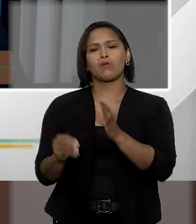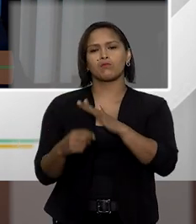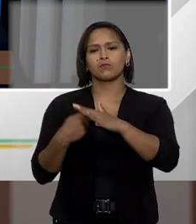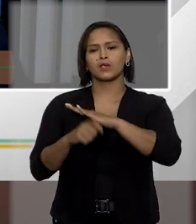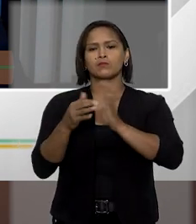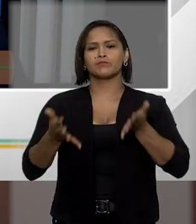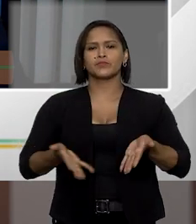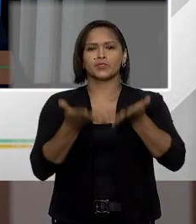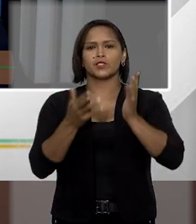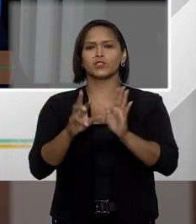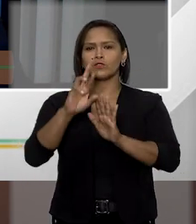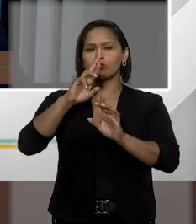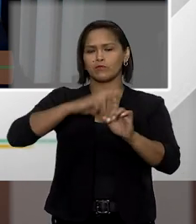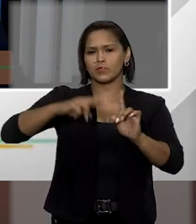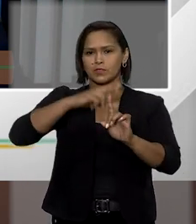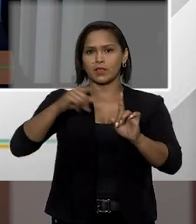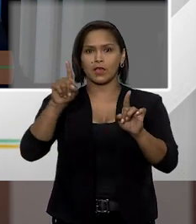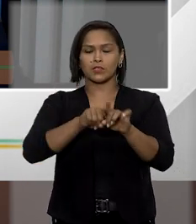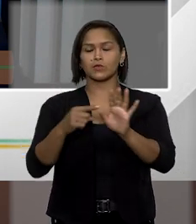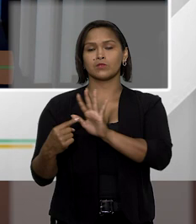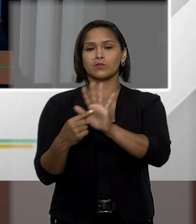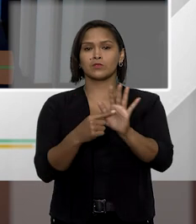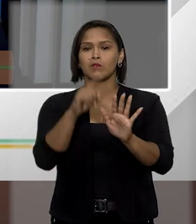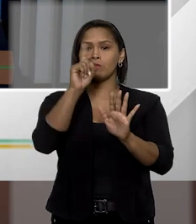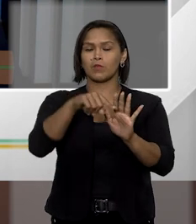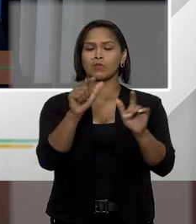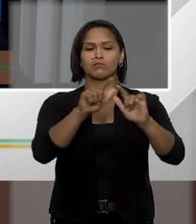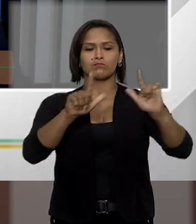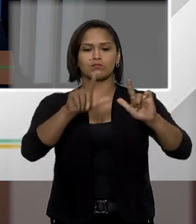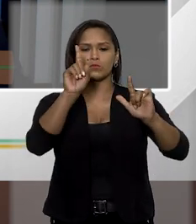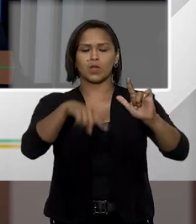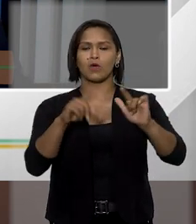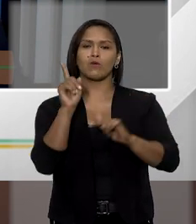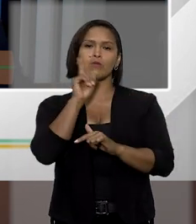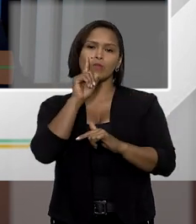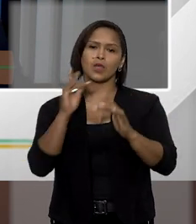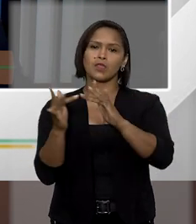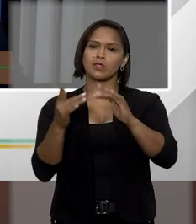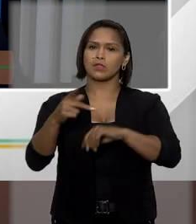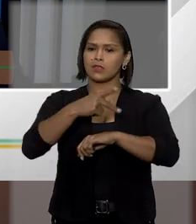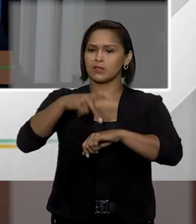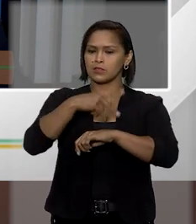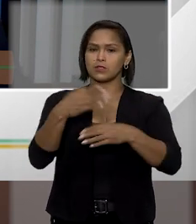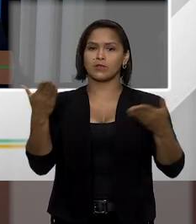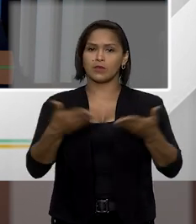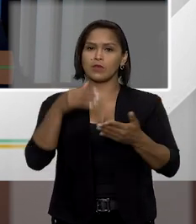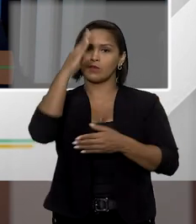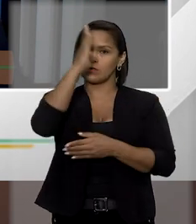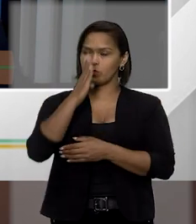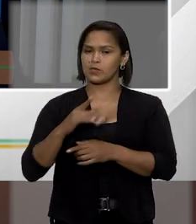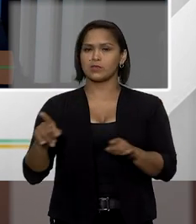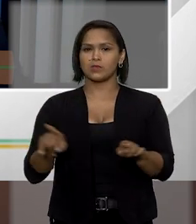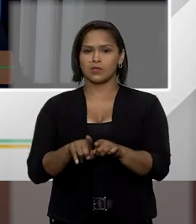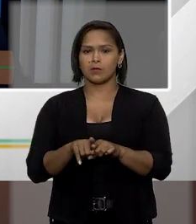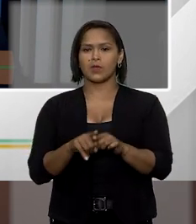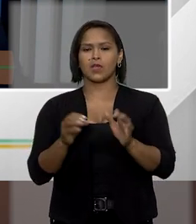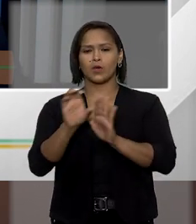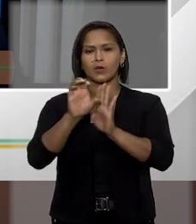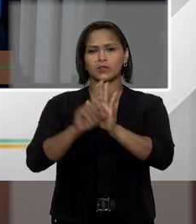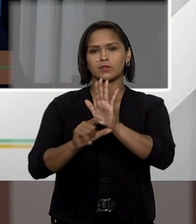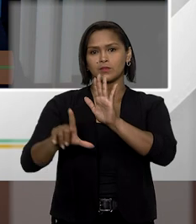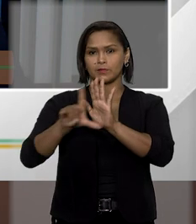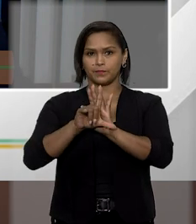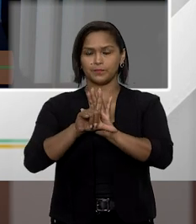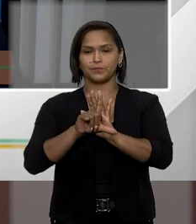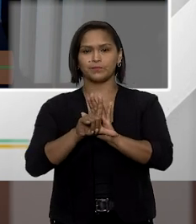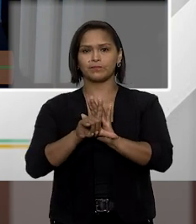incentivos fiscais. E isso só demonstra exatamente a quadra internacional e nacional com qual agora o Brasil se insere com a edição dessa